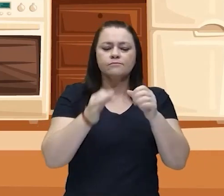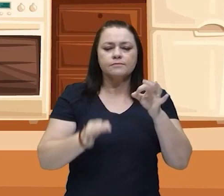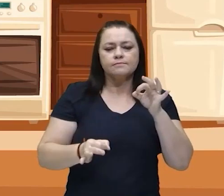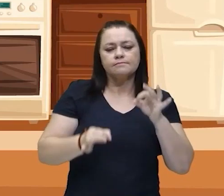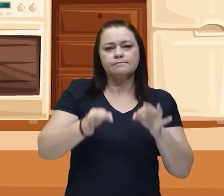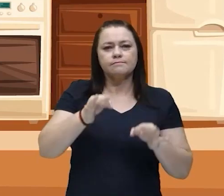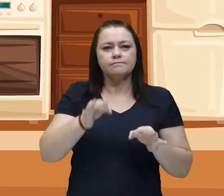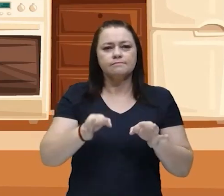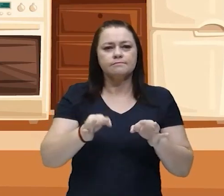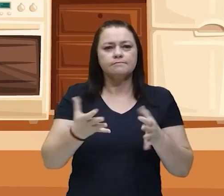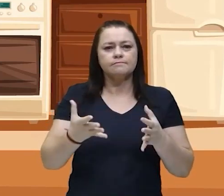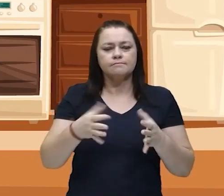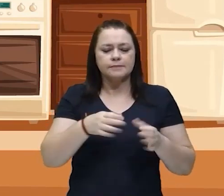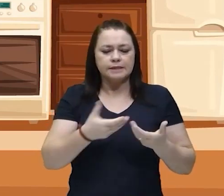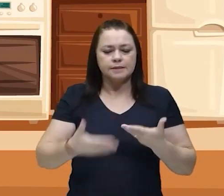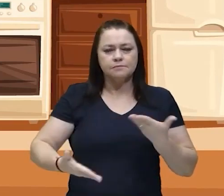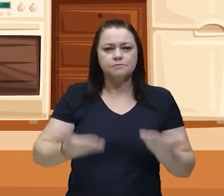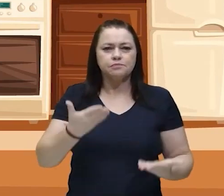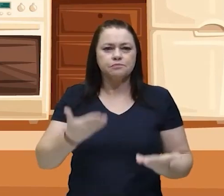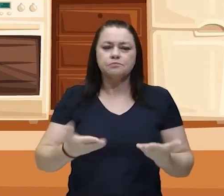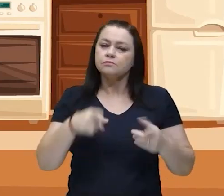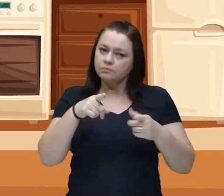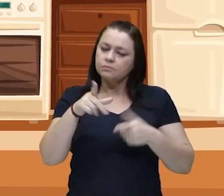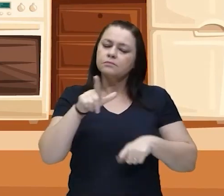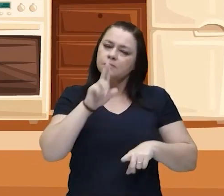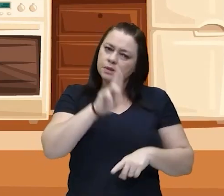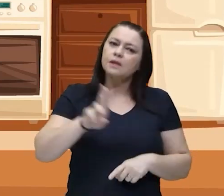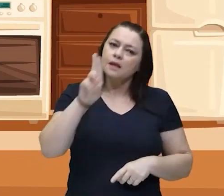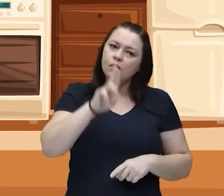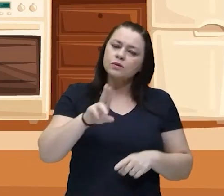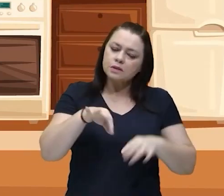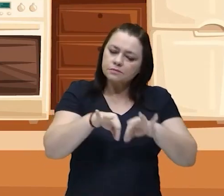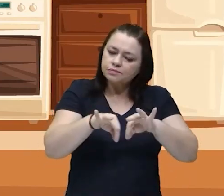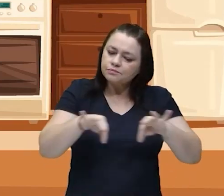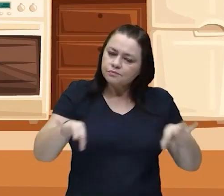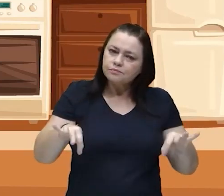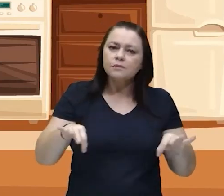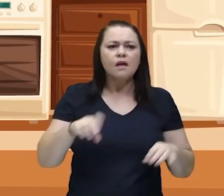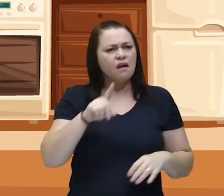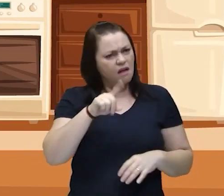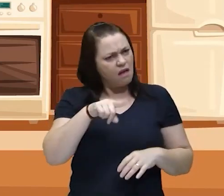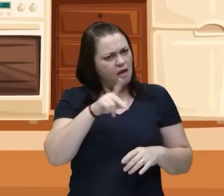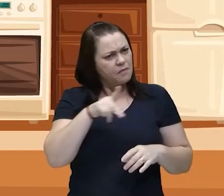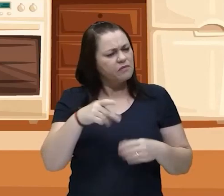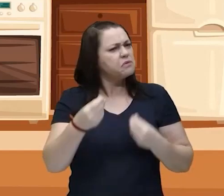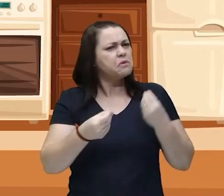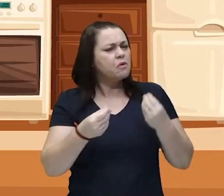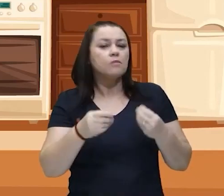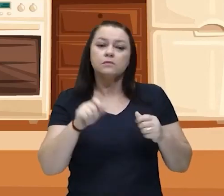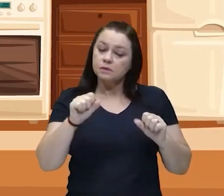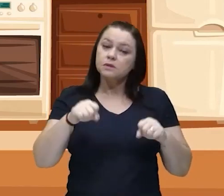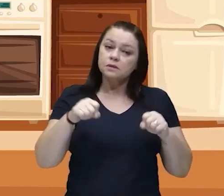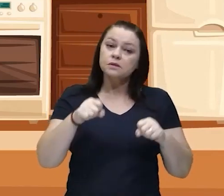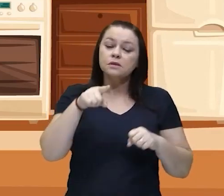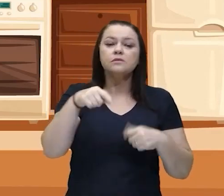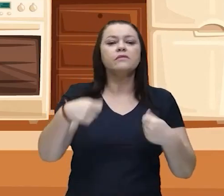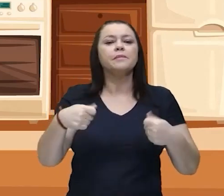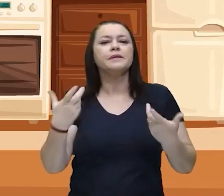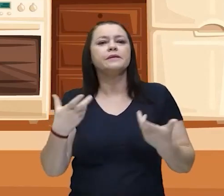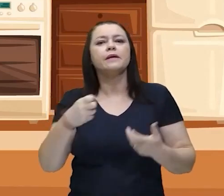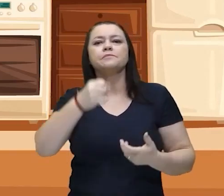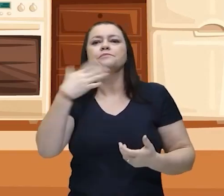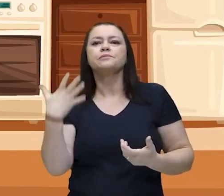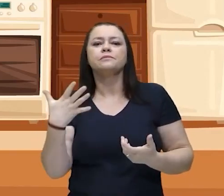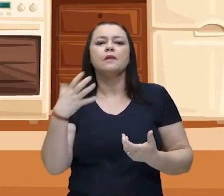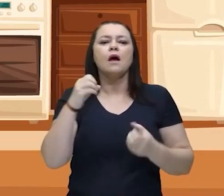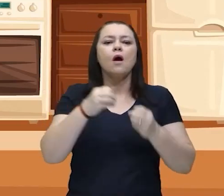as grandezas, com as medidas. Sim, professor, como assim? Então, se você vai precisar uma certa quantidade de ovos, eu vou precisar de tantas xícaras de